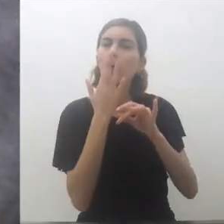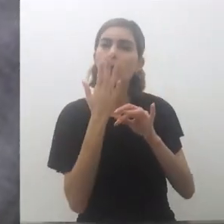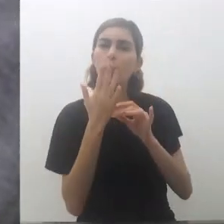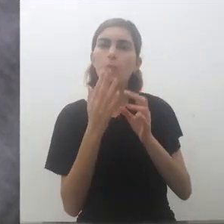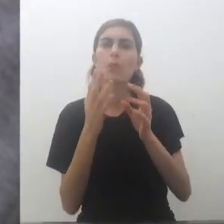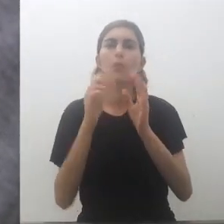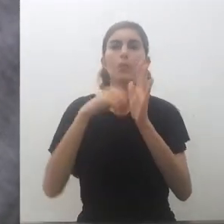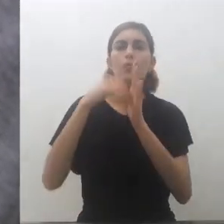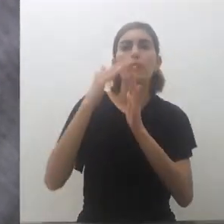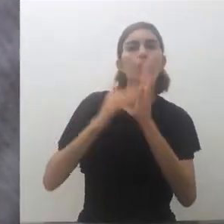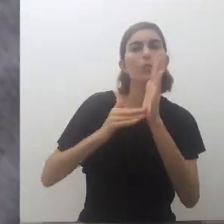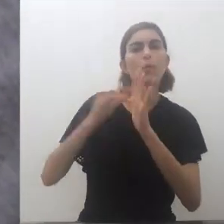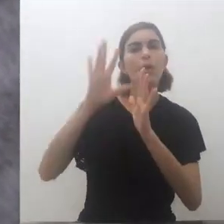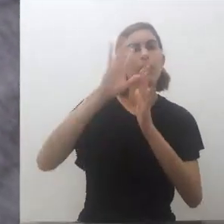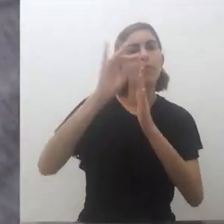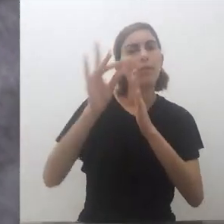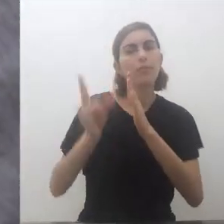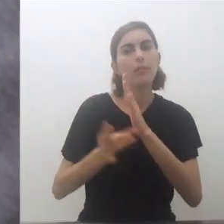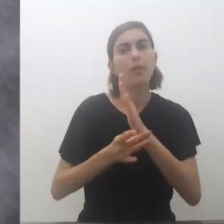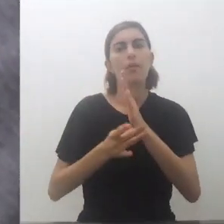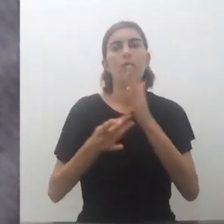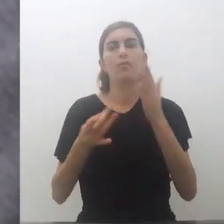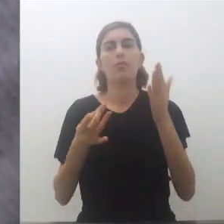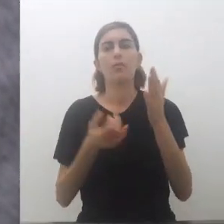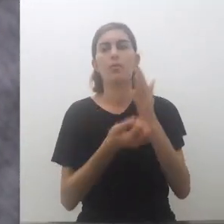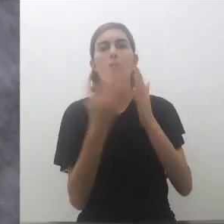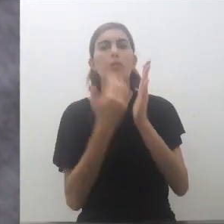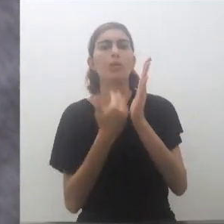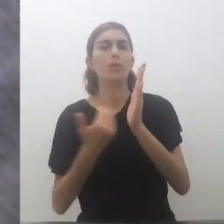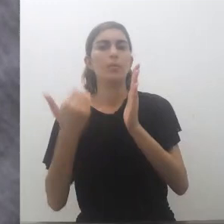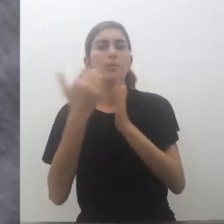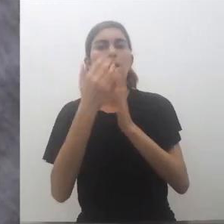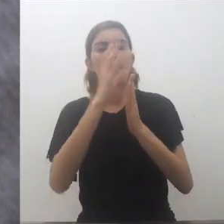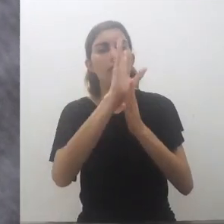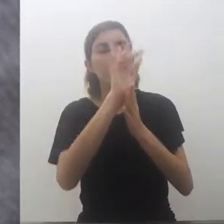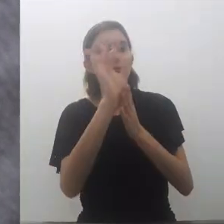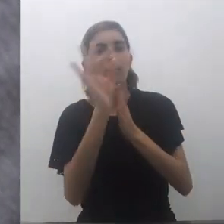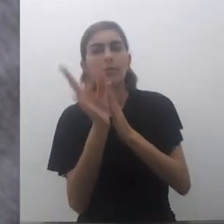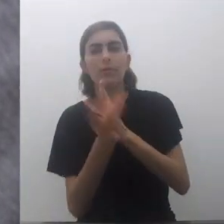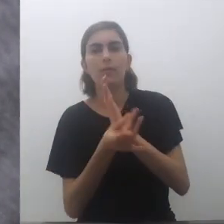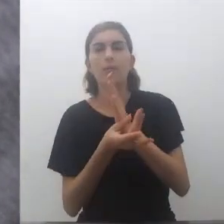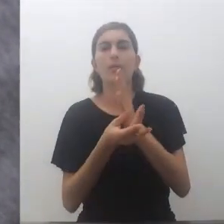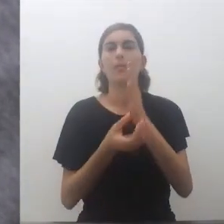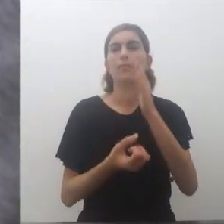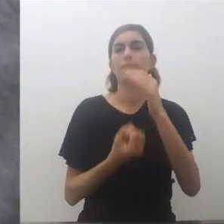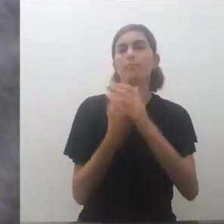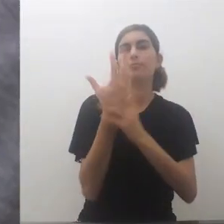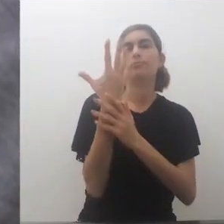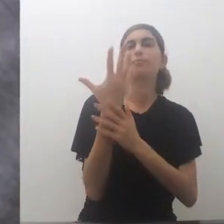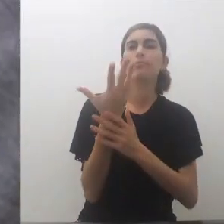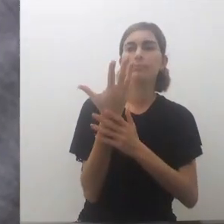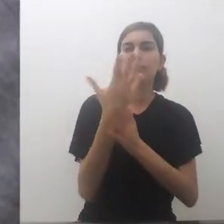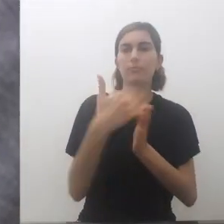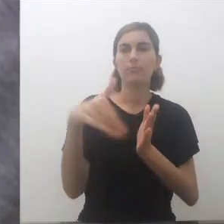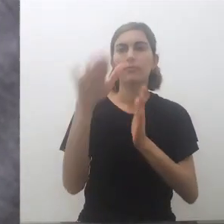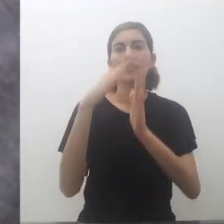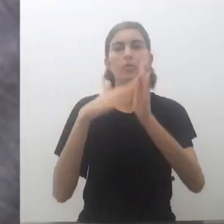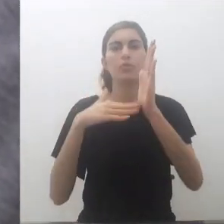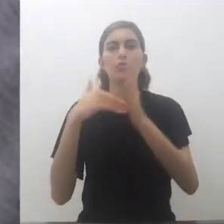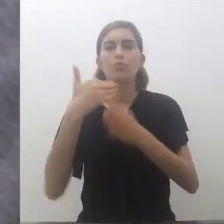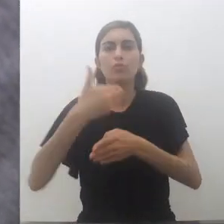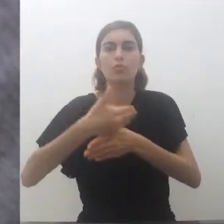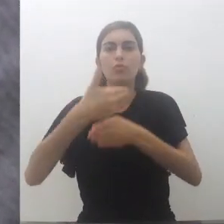do detalhamento. Quanto mais detalhado, criar aqui uma textura de